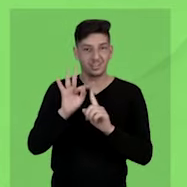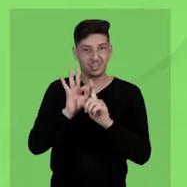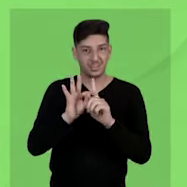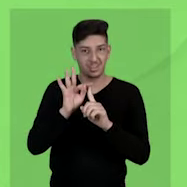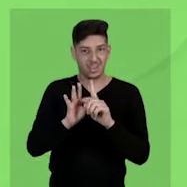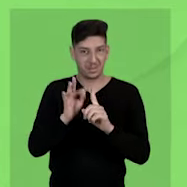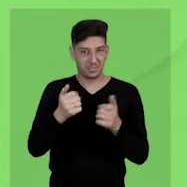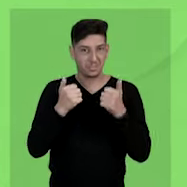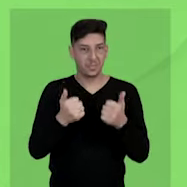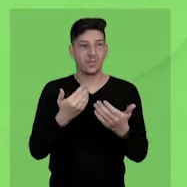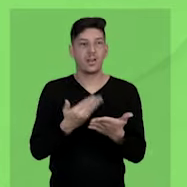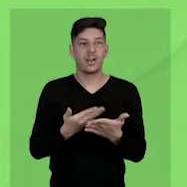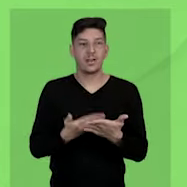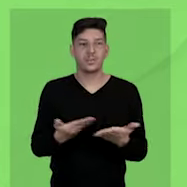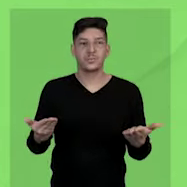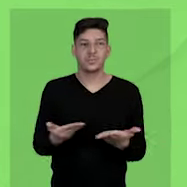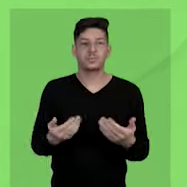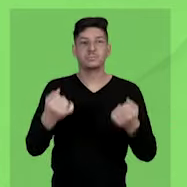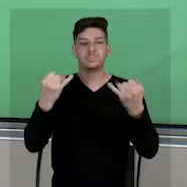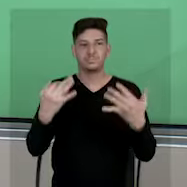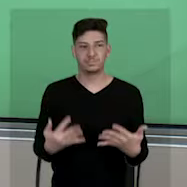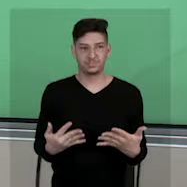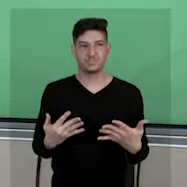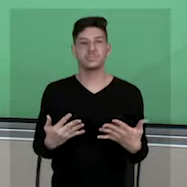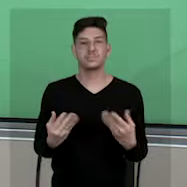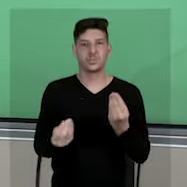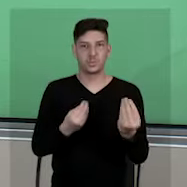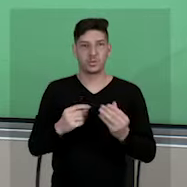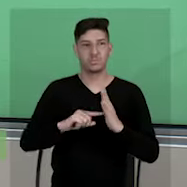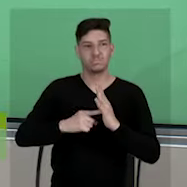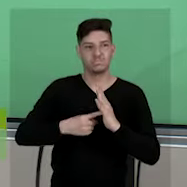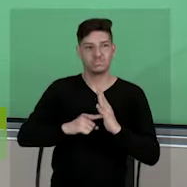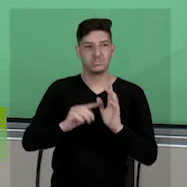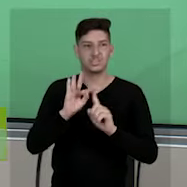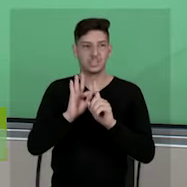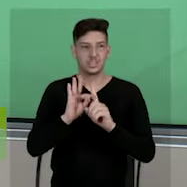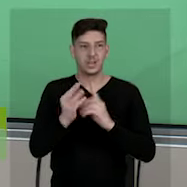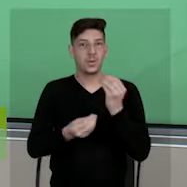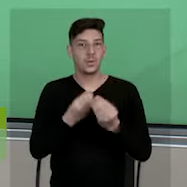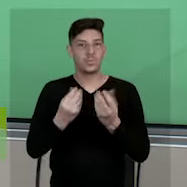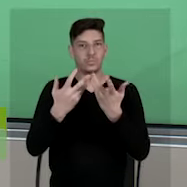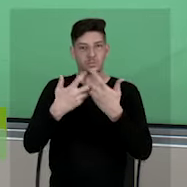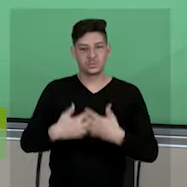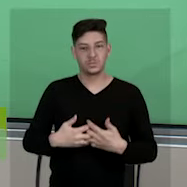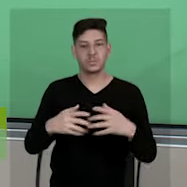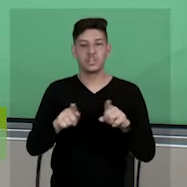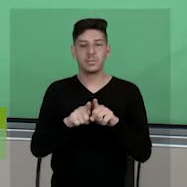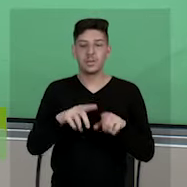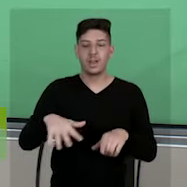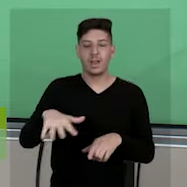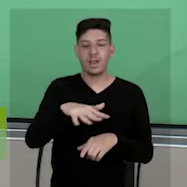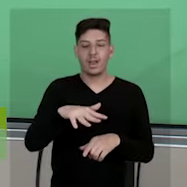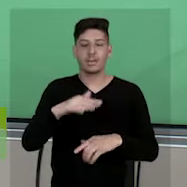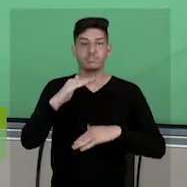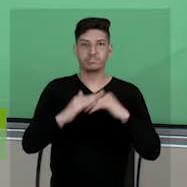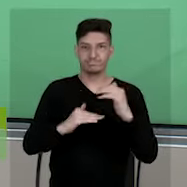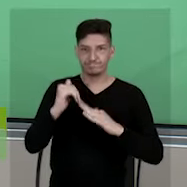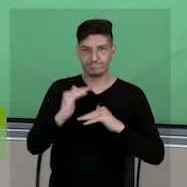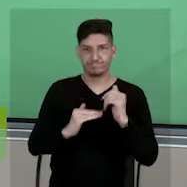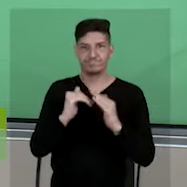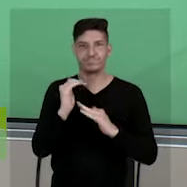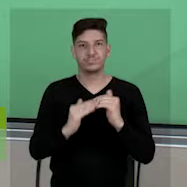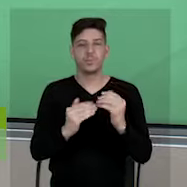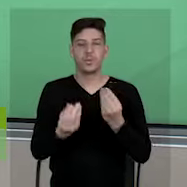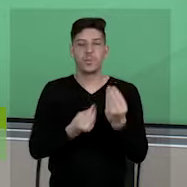Então, essa aula de hoje é para a gente falar a respeito delas, como que elas funcionam e a parte técnica mesmo, a respeito